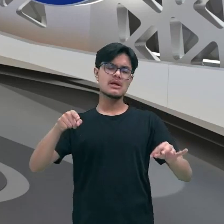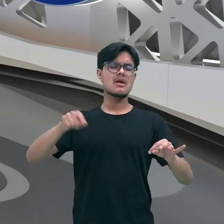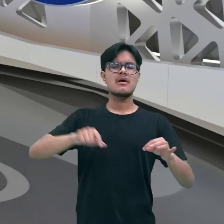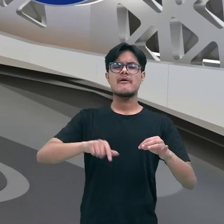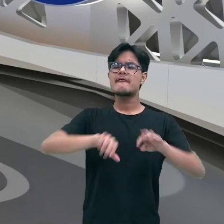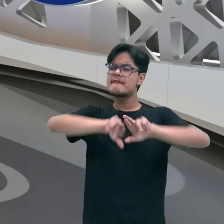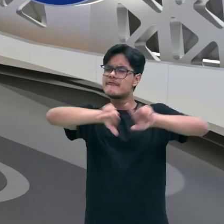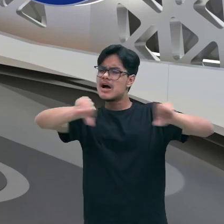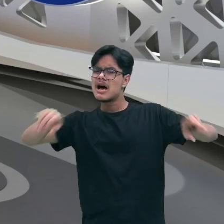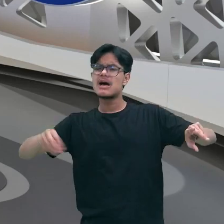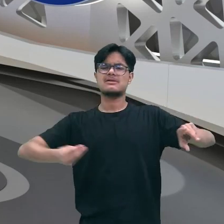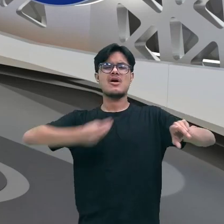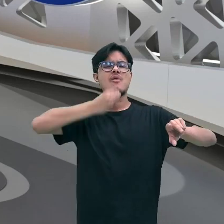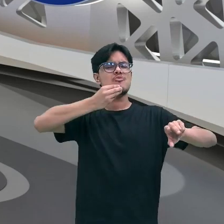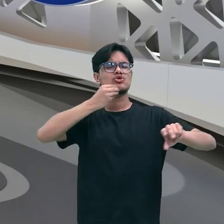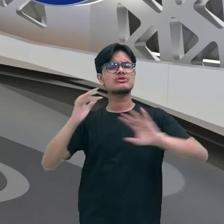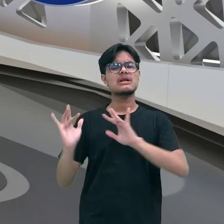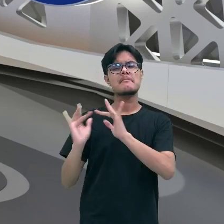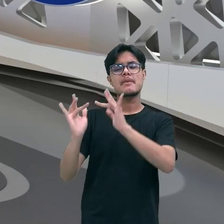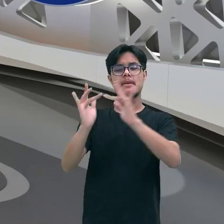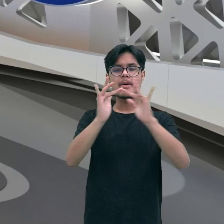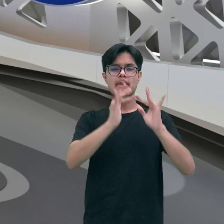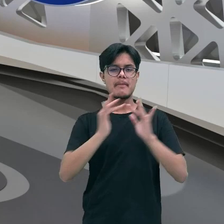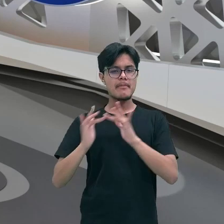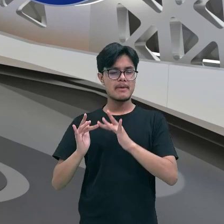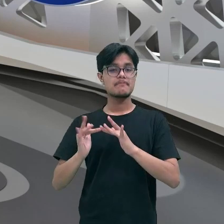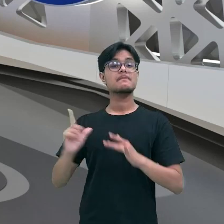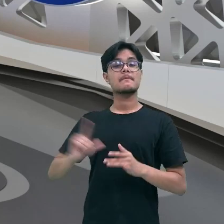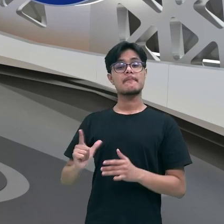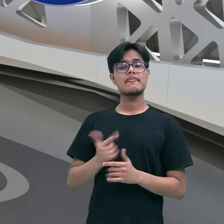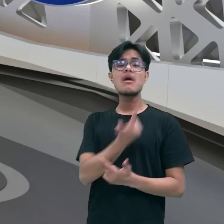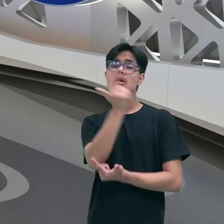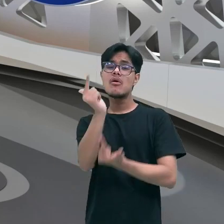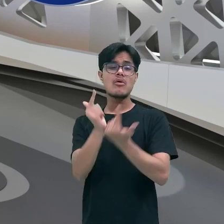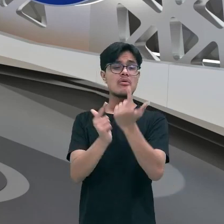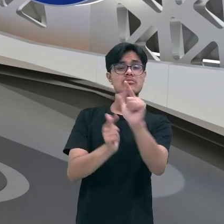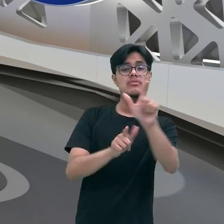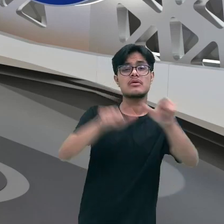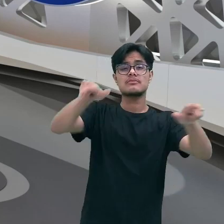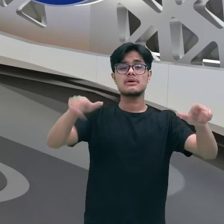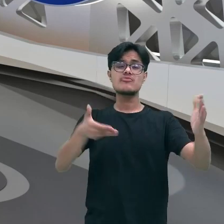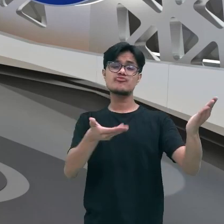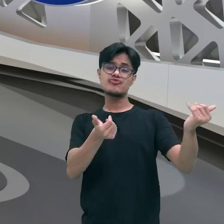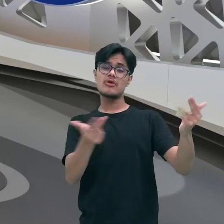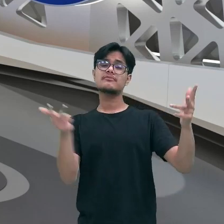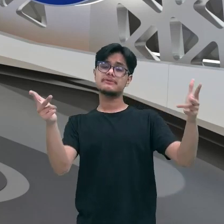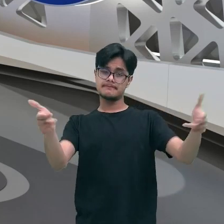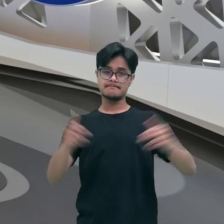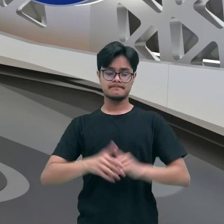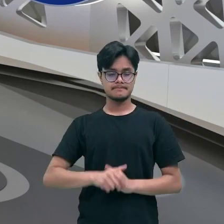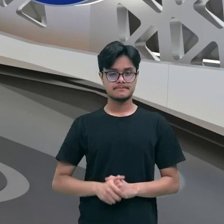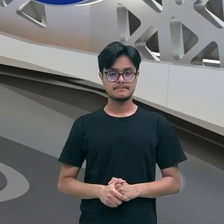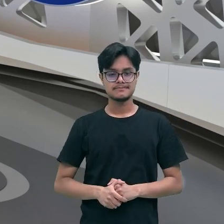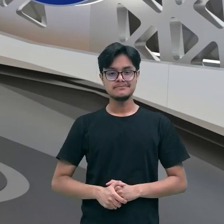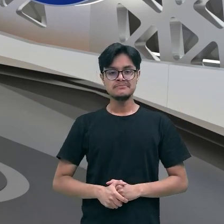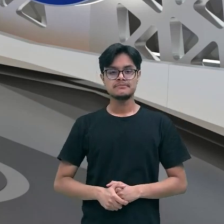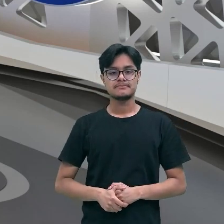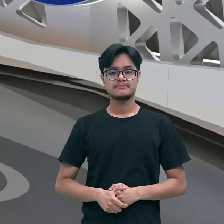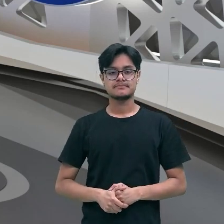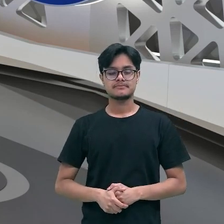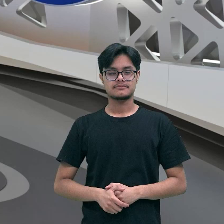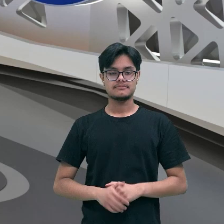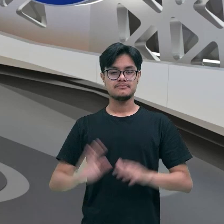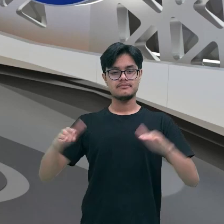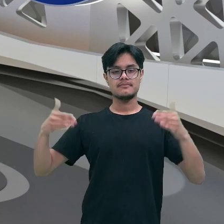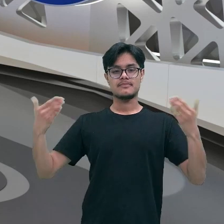né? E buscar contatos e identificações com outras formas de ser jovem também, não é? Exatamente. E